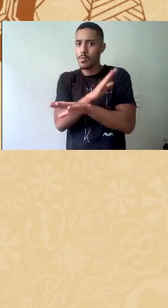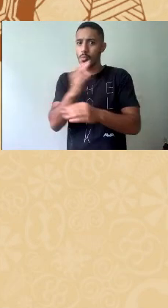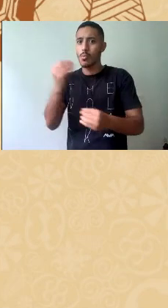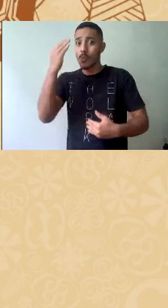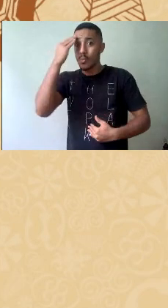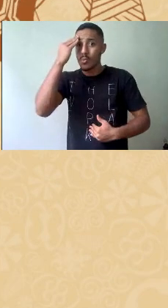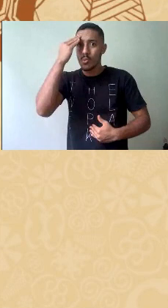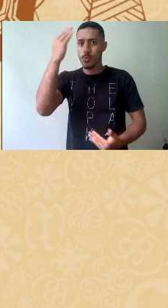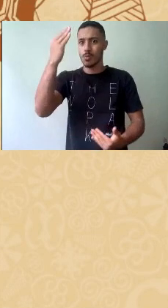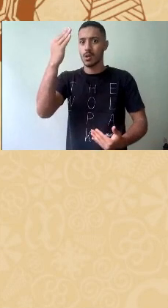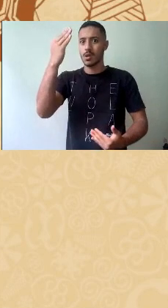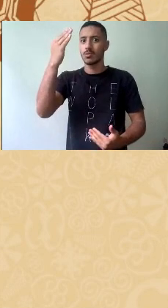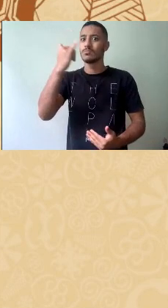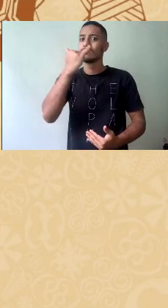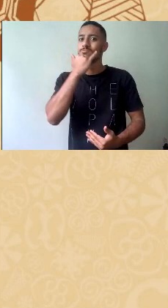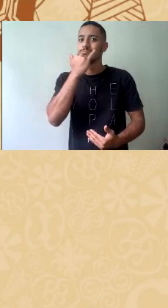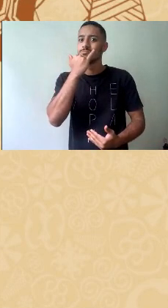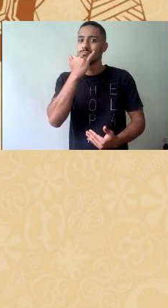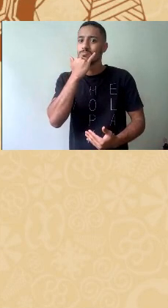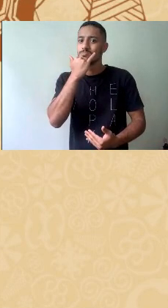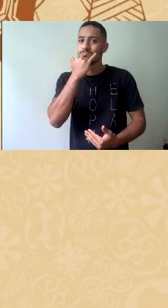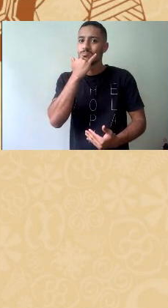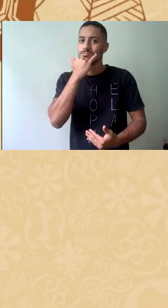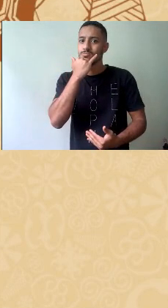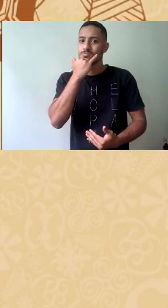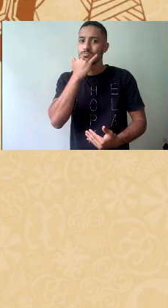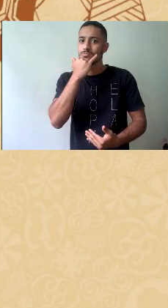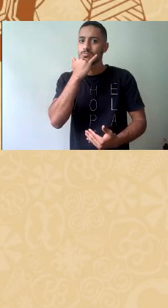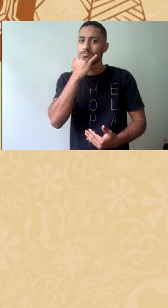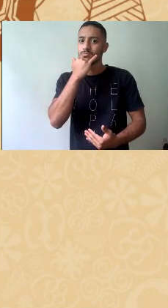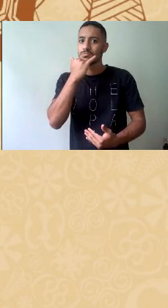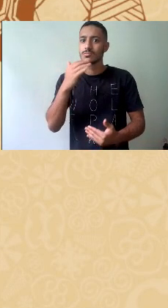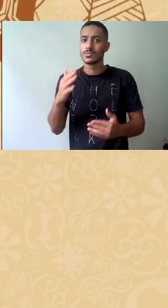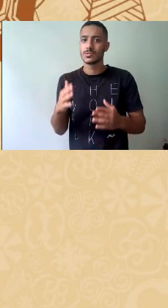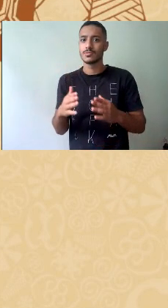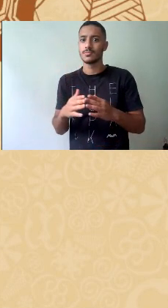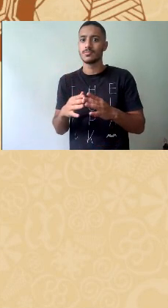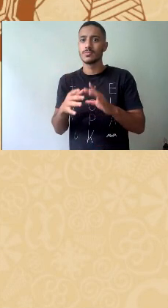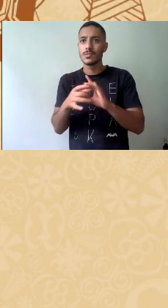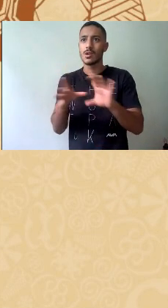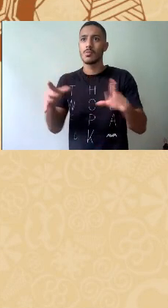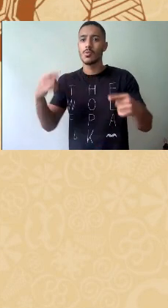a extensão e à disposição para o debate.